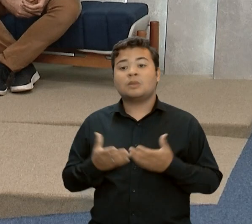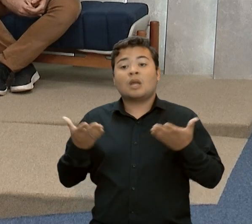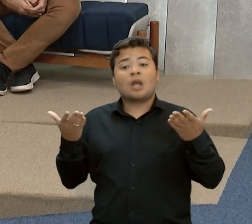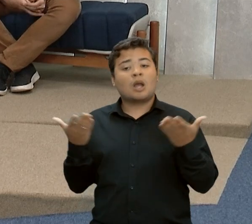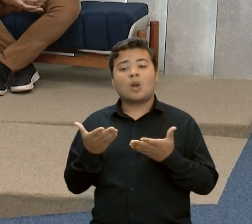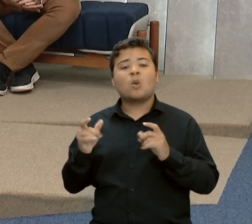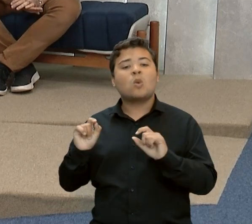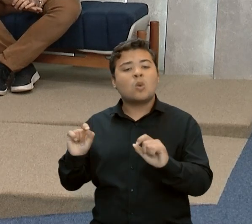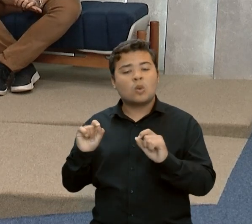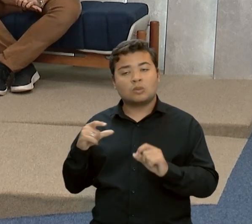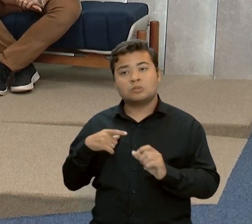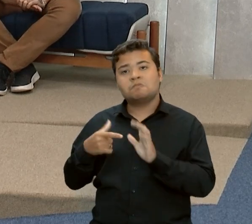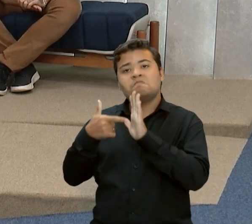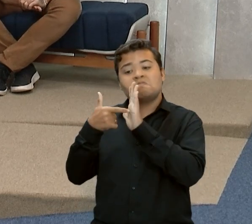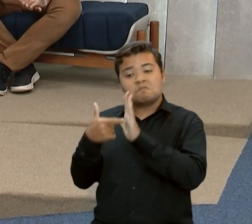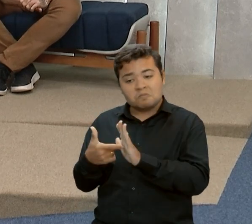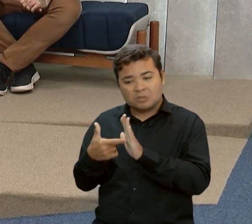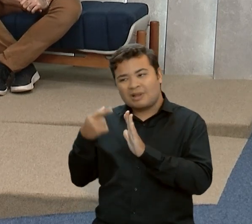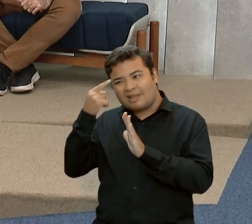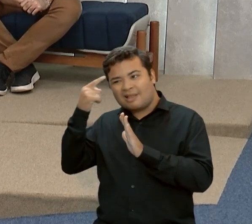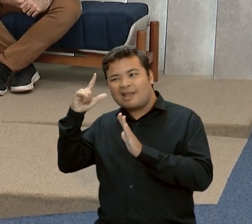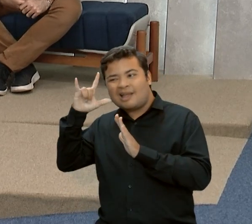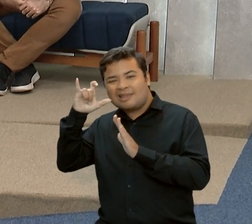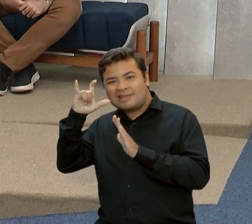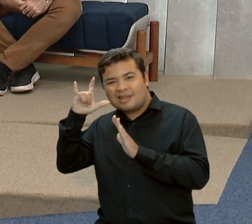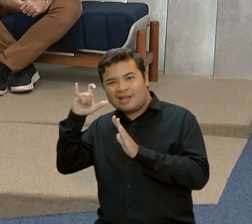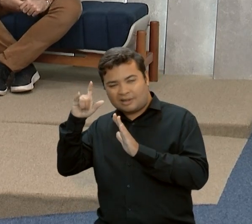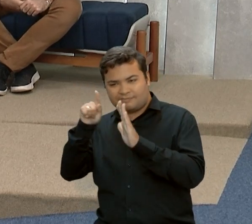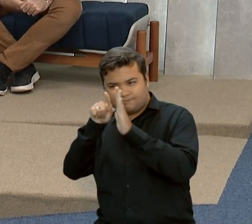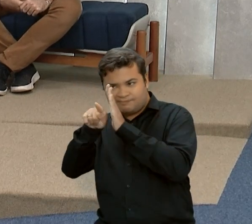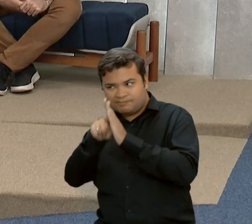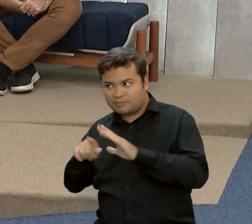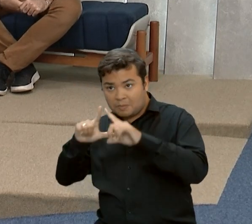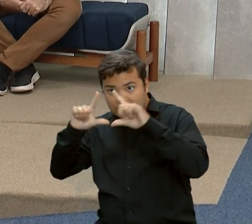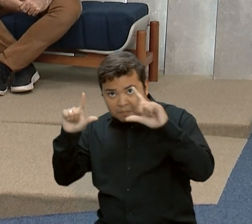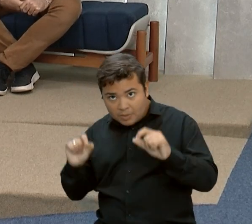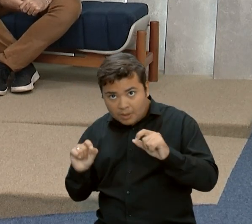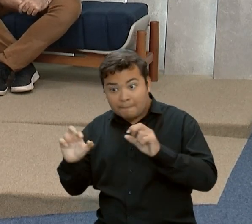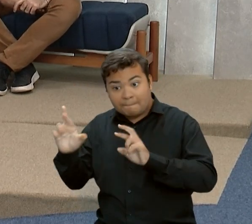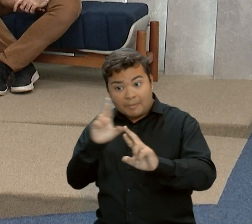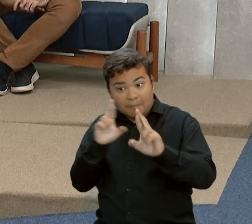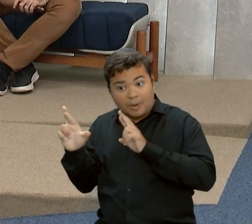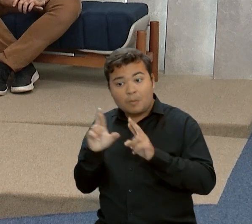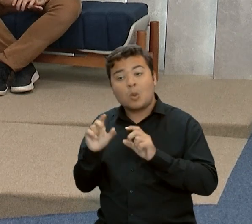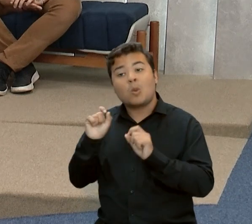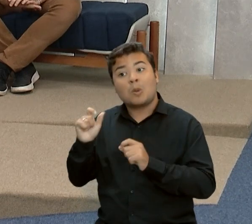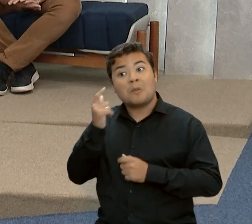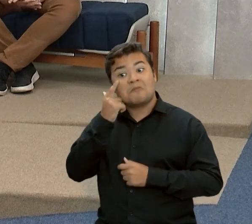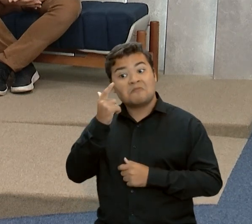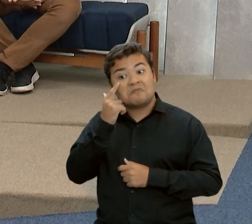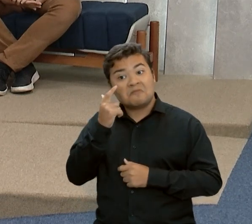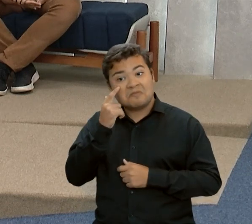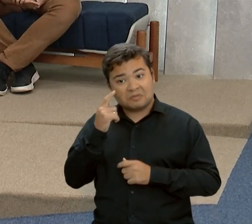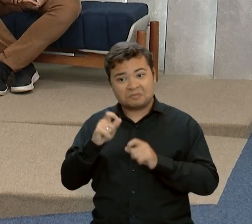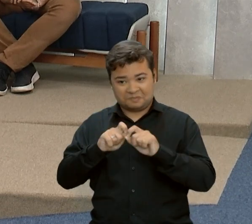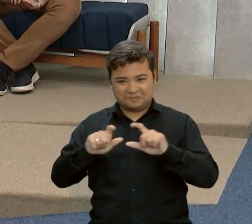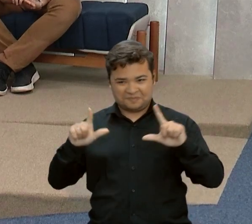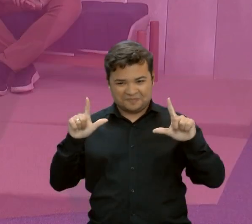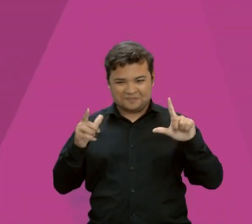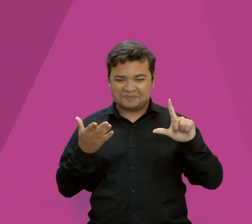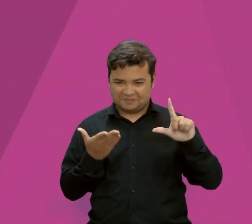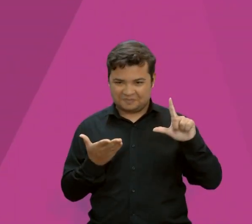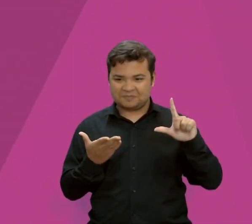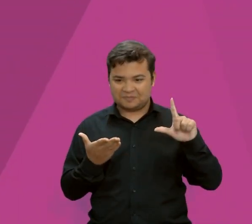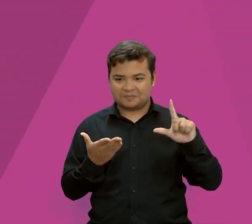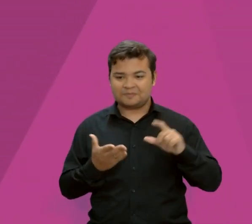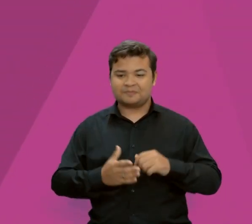nós vamos conferir, pessoal, o resultado das nossas enquetes de hoje. Pode pôr na tela, vamos ver o que o pessoal disse aí,